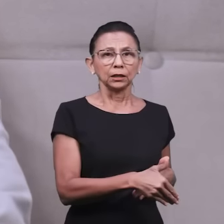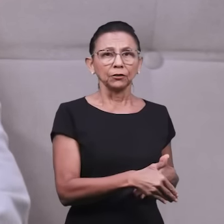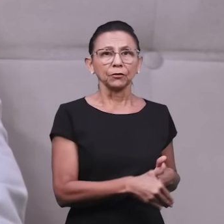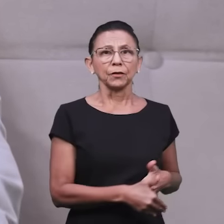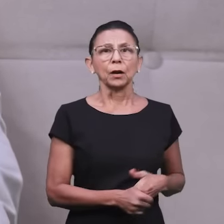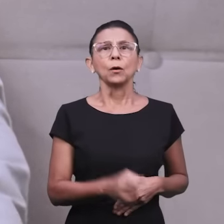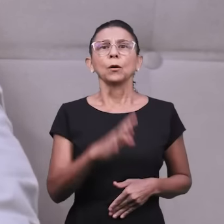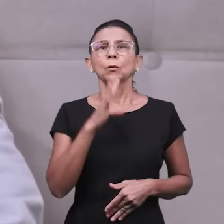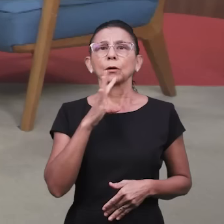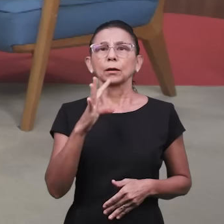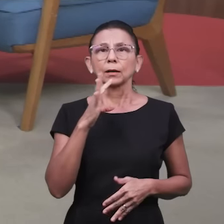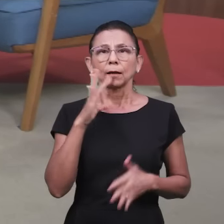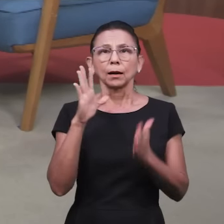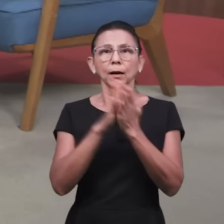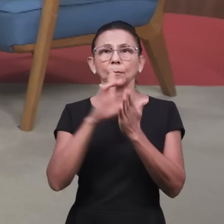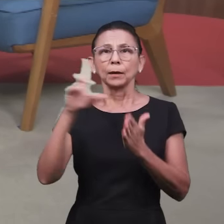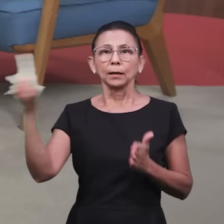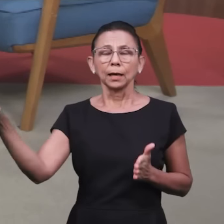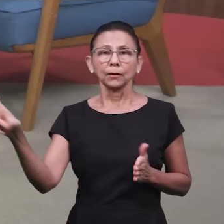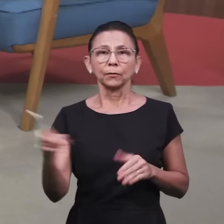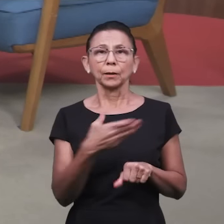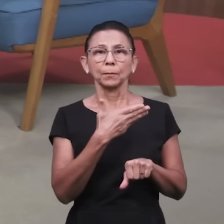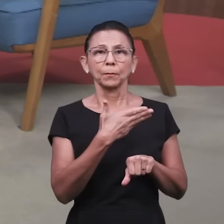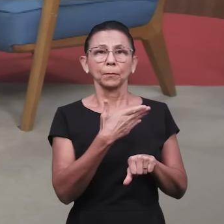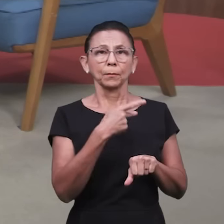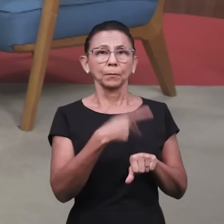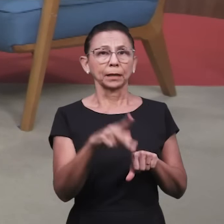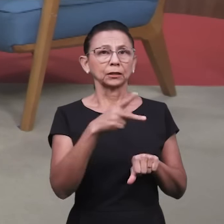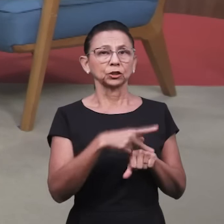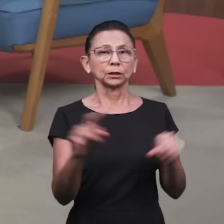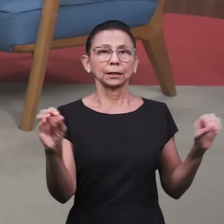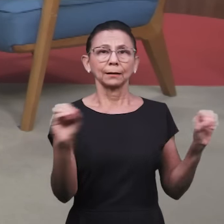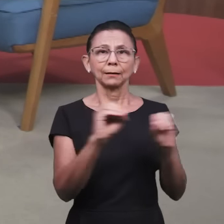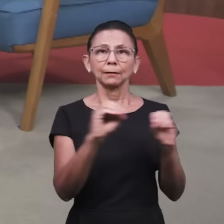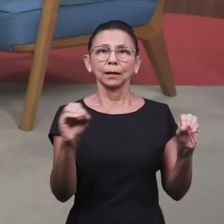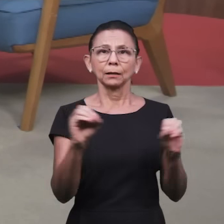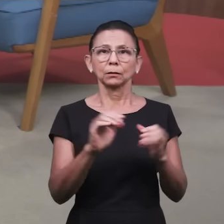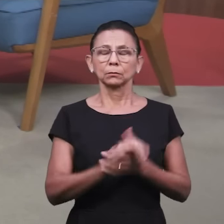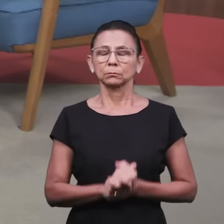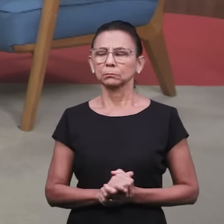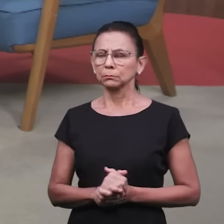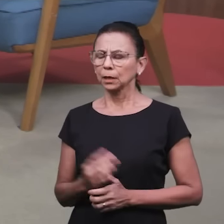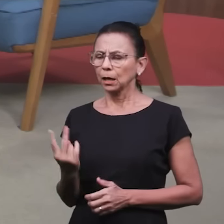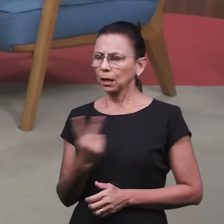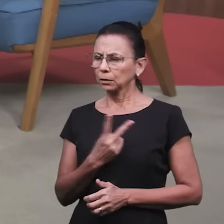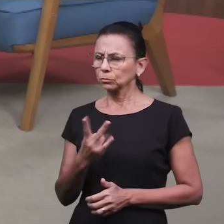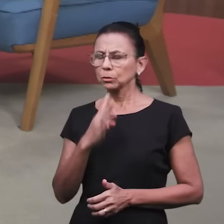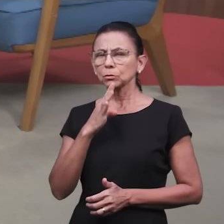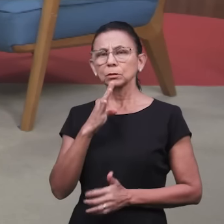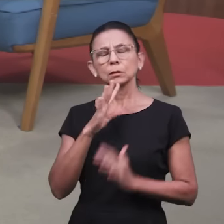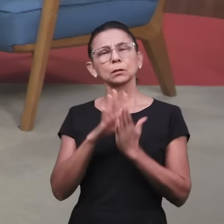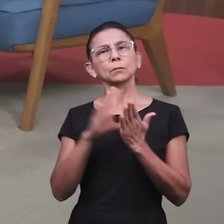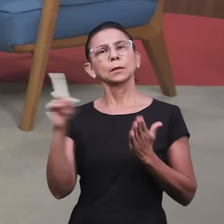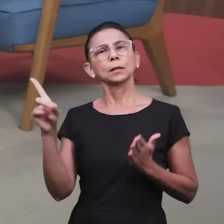pratica. Agora, Daniel, quando a gente fala as duas ouvem a palavra, tá certo. Mas